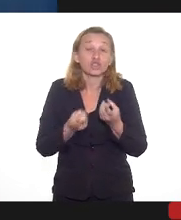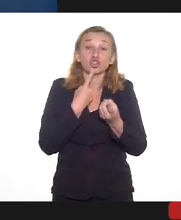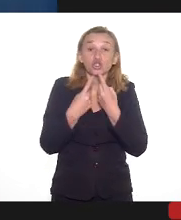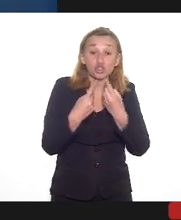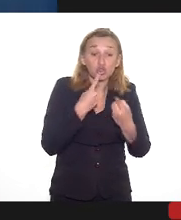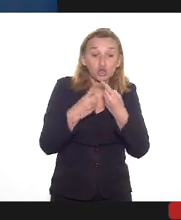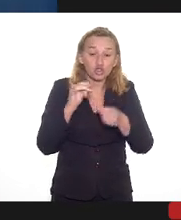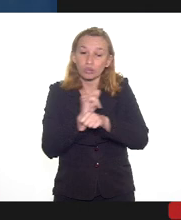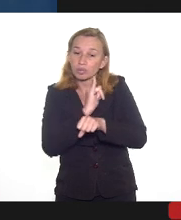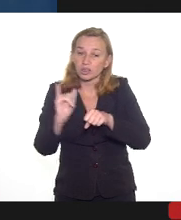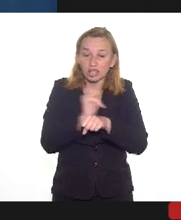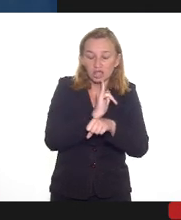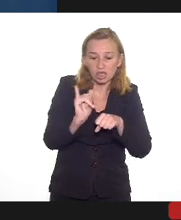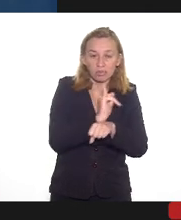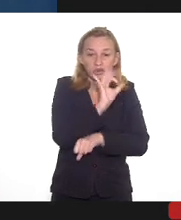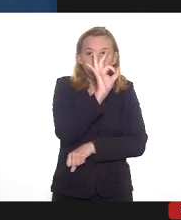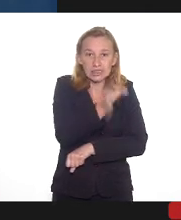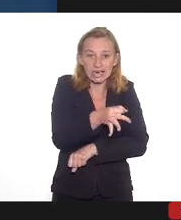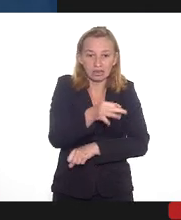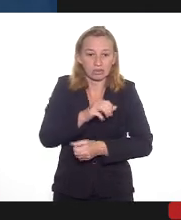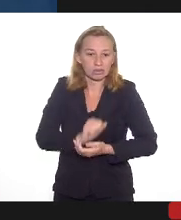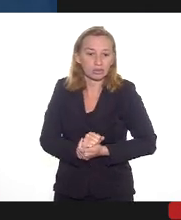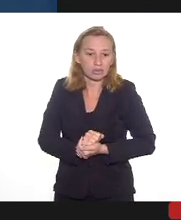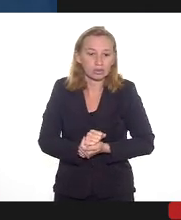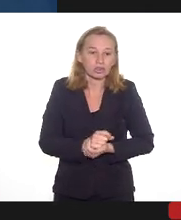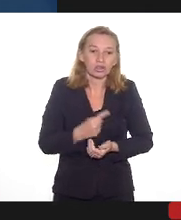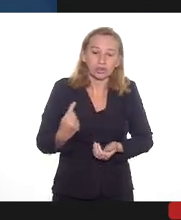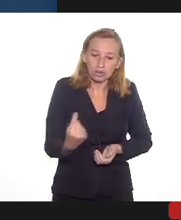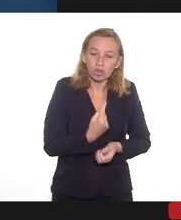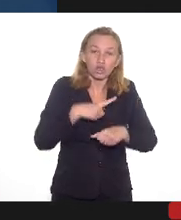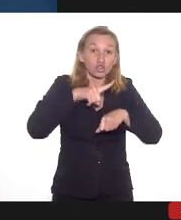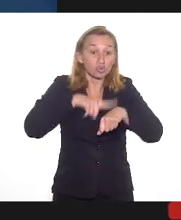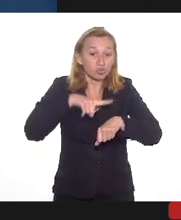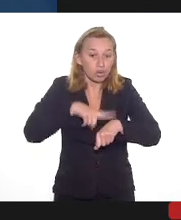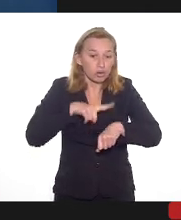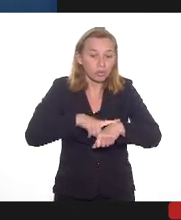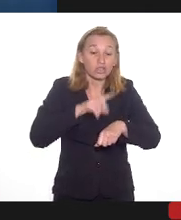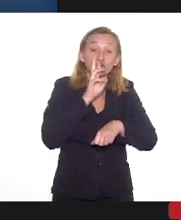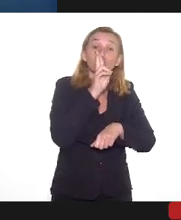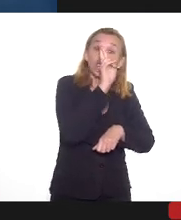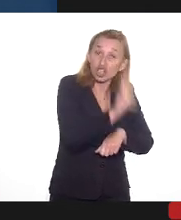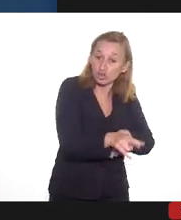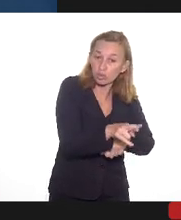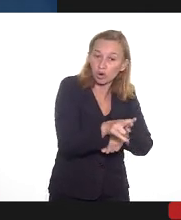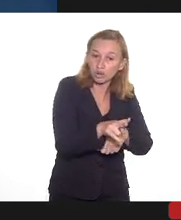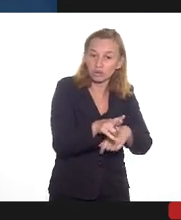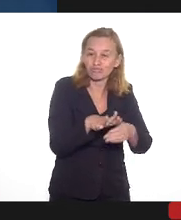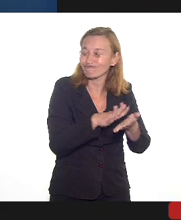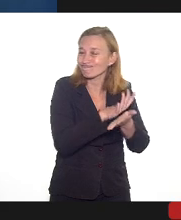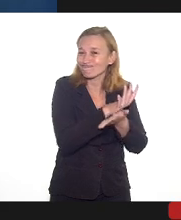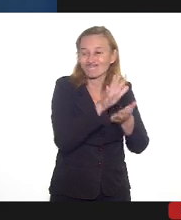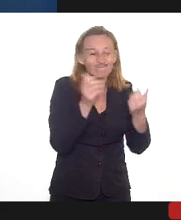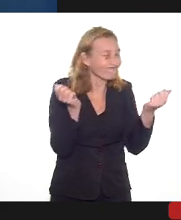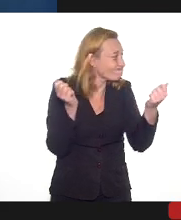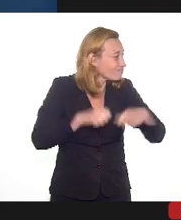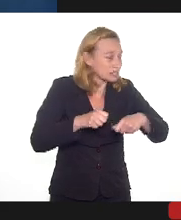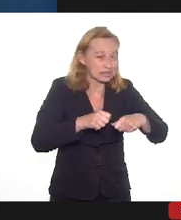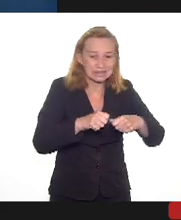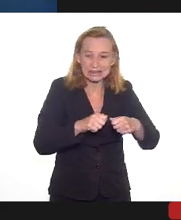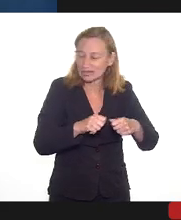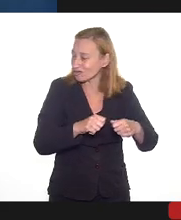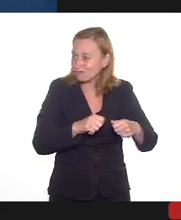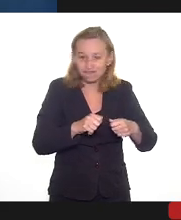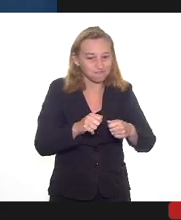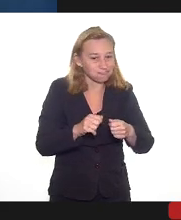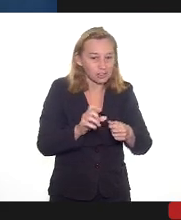discutir um planejamento concreto. Estamos no momento das respostas. Não é mais possível apenas